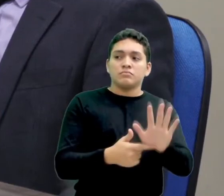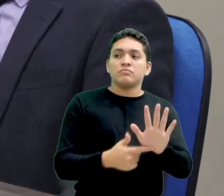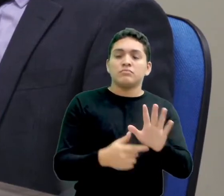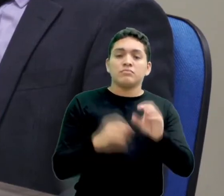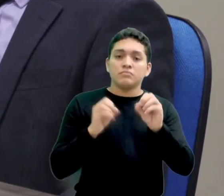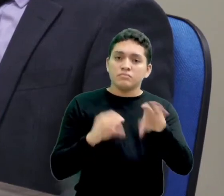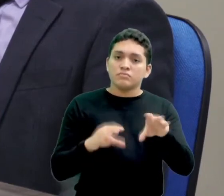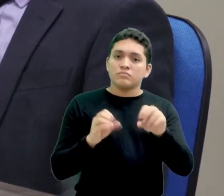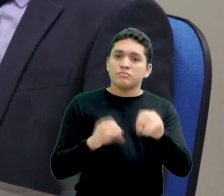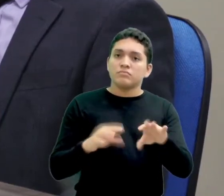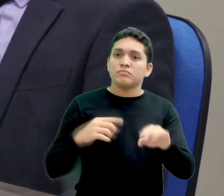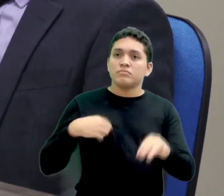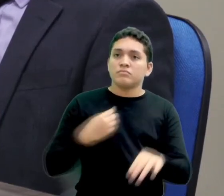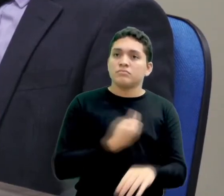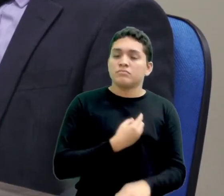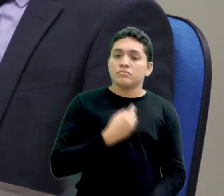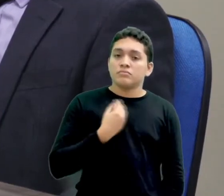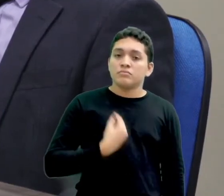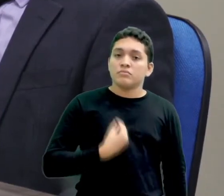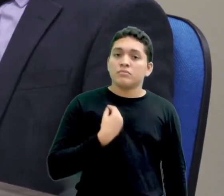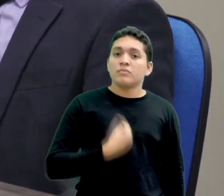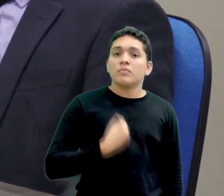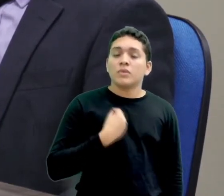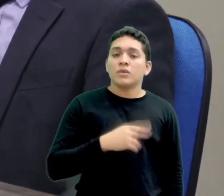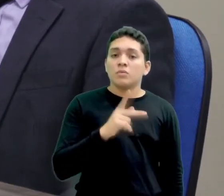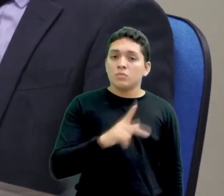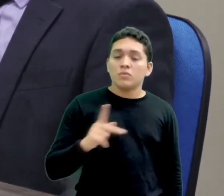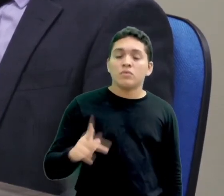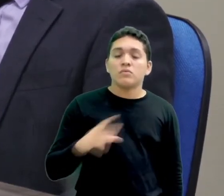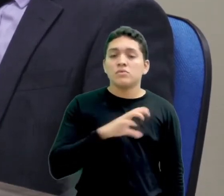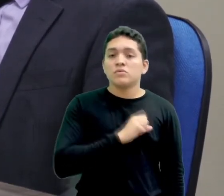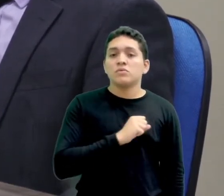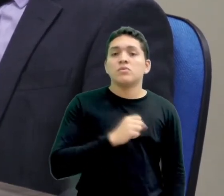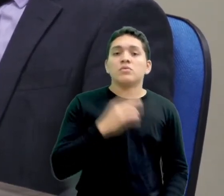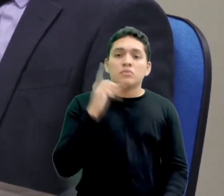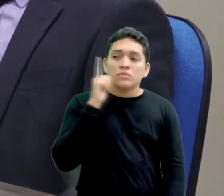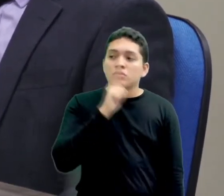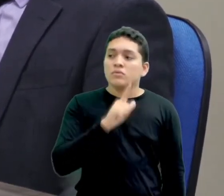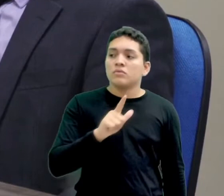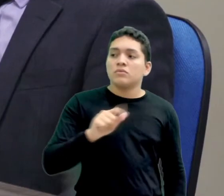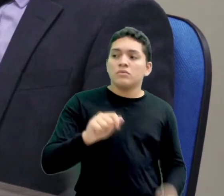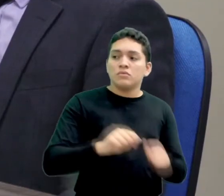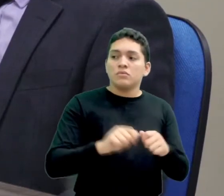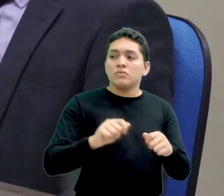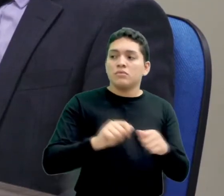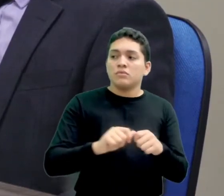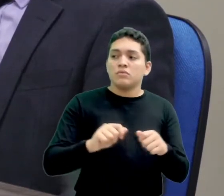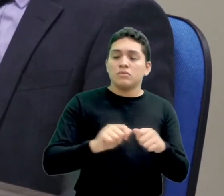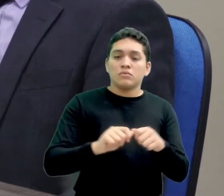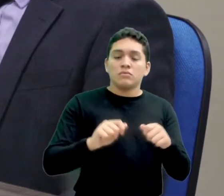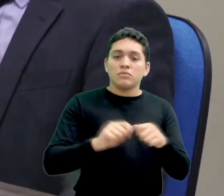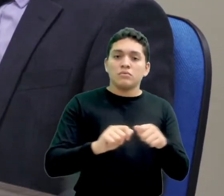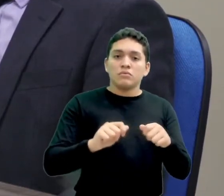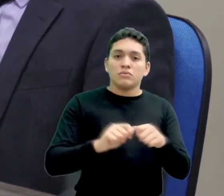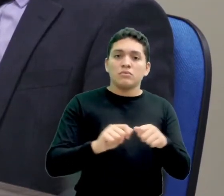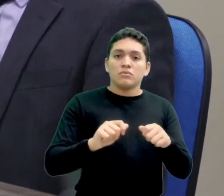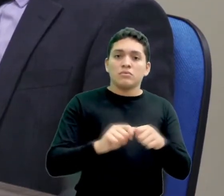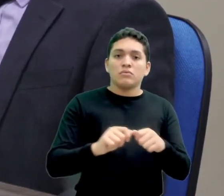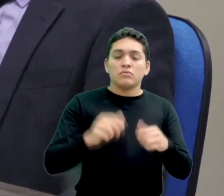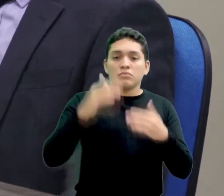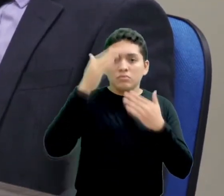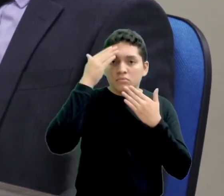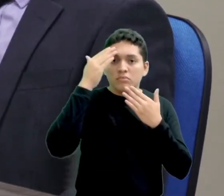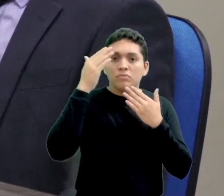em nossa vida, que o querido professor consiga fazer, então, essa aplicação e instruir os seus alunos na palavra do